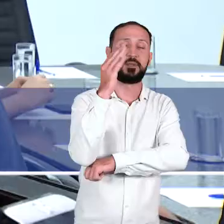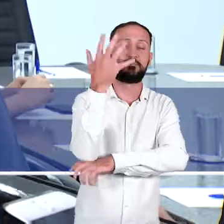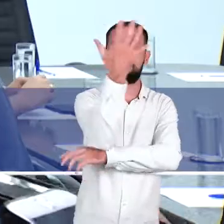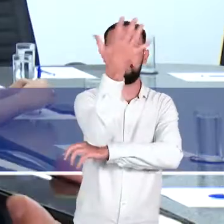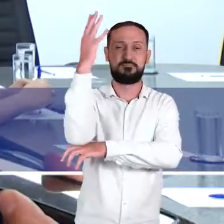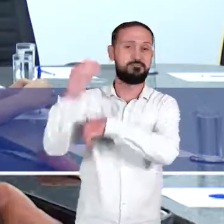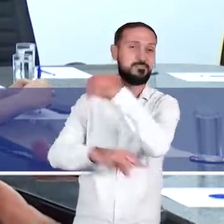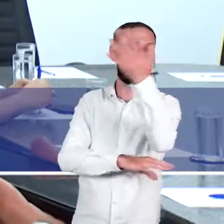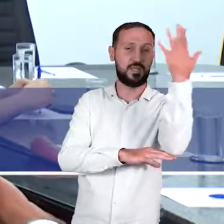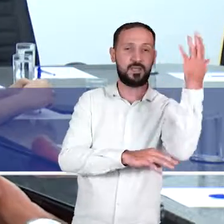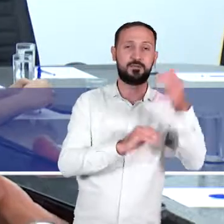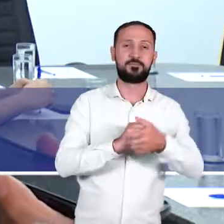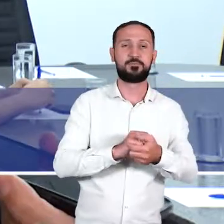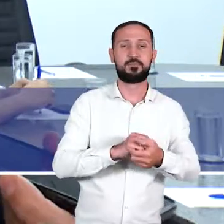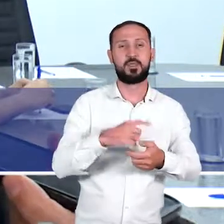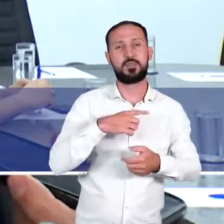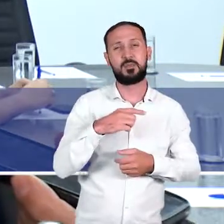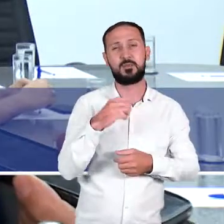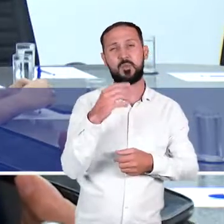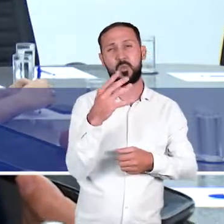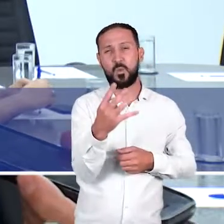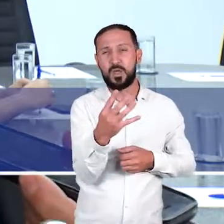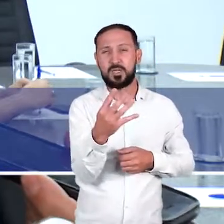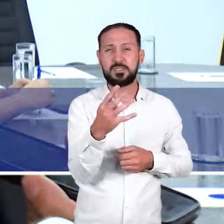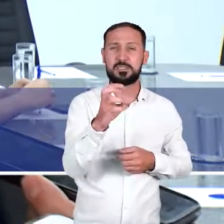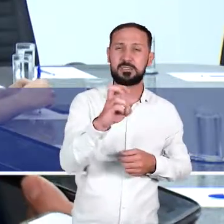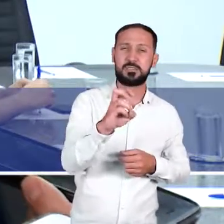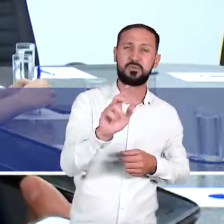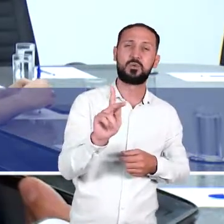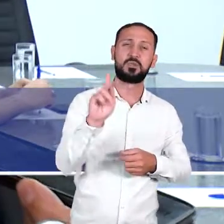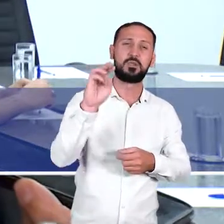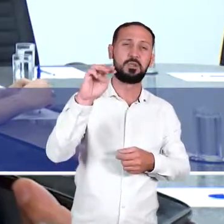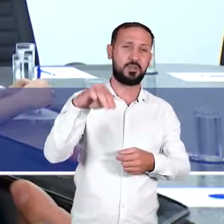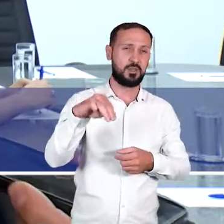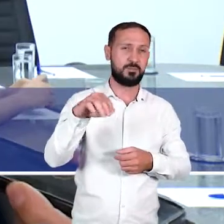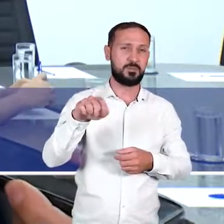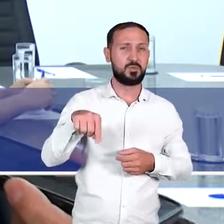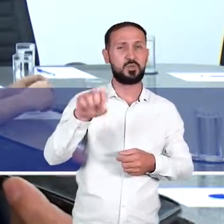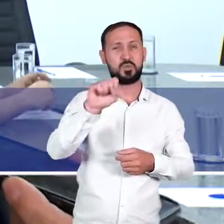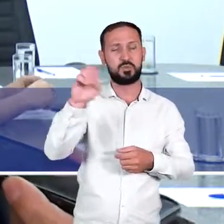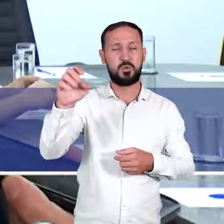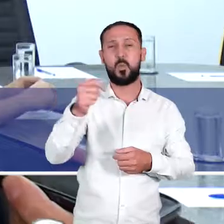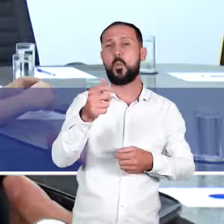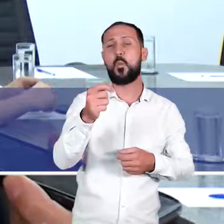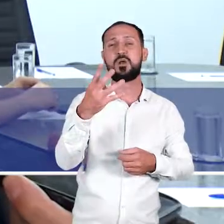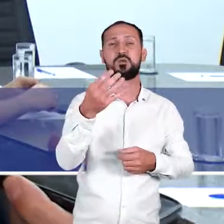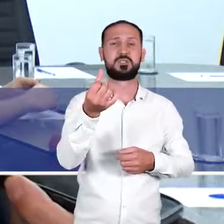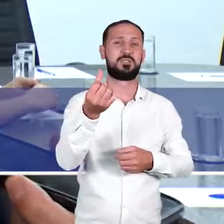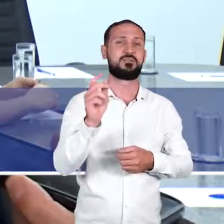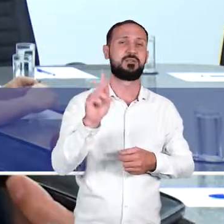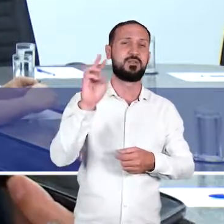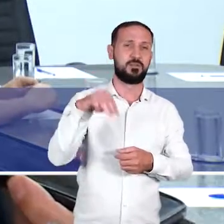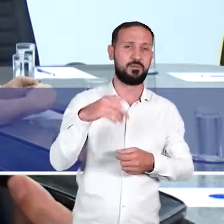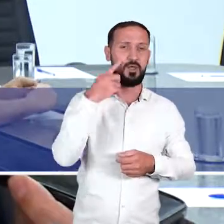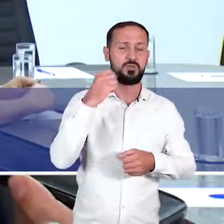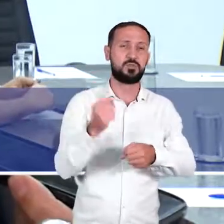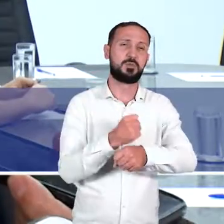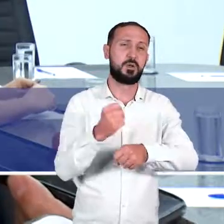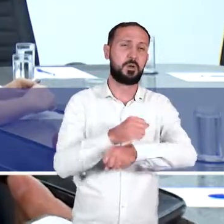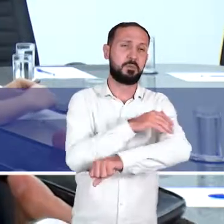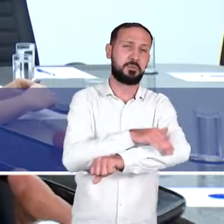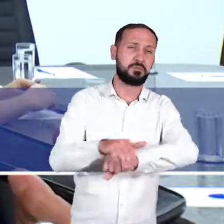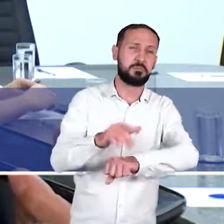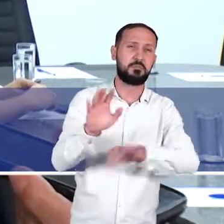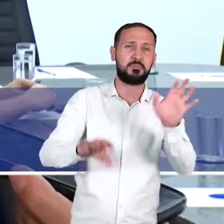importante valia para nós. São 45 quilômetros e 800, quase 46 quilômetros. Eu acredito que uma obra em torno